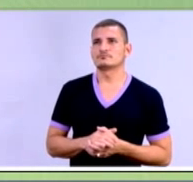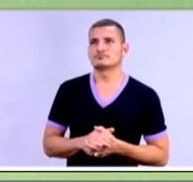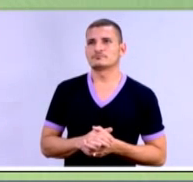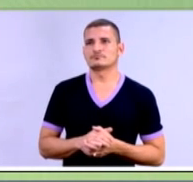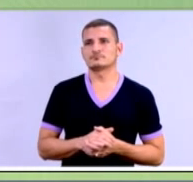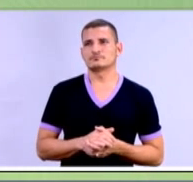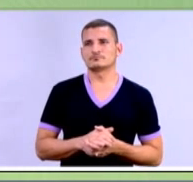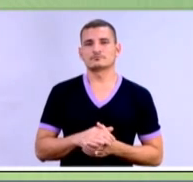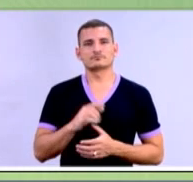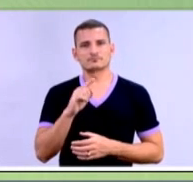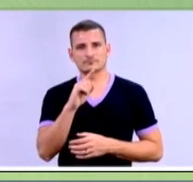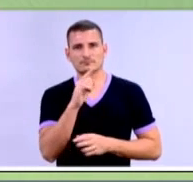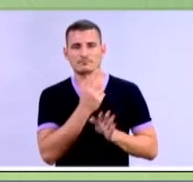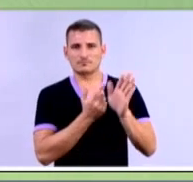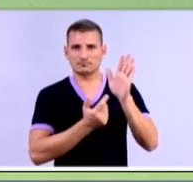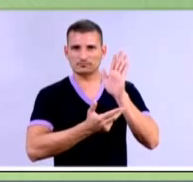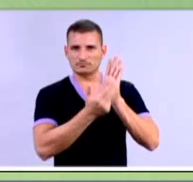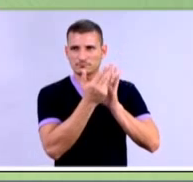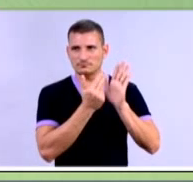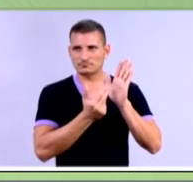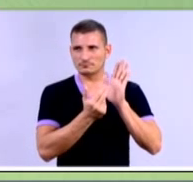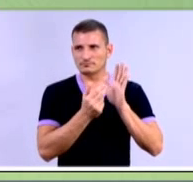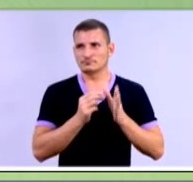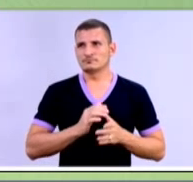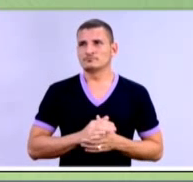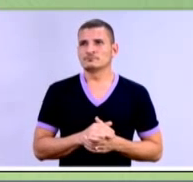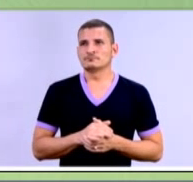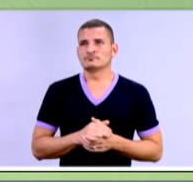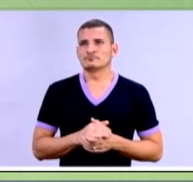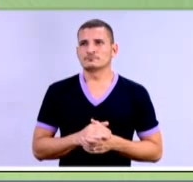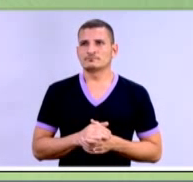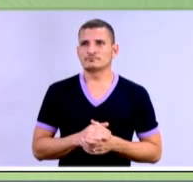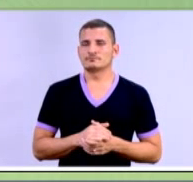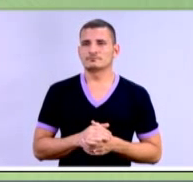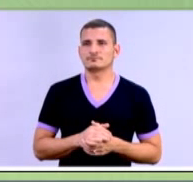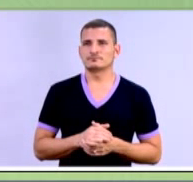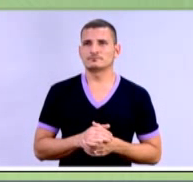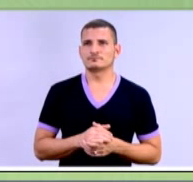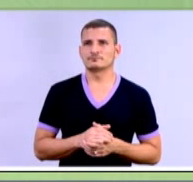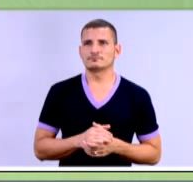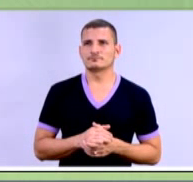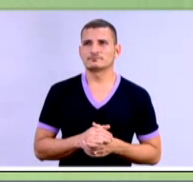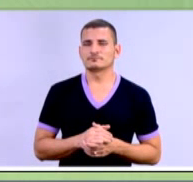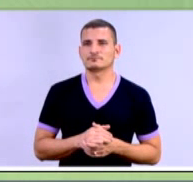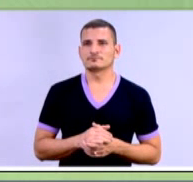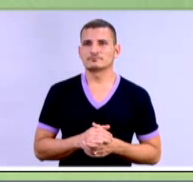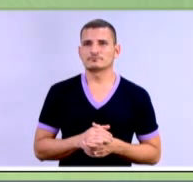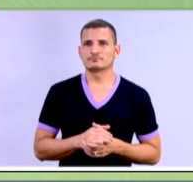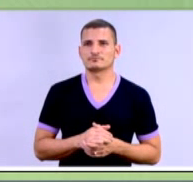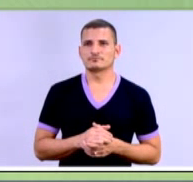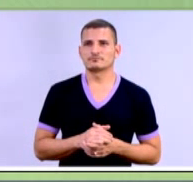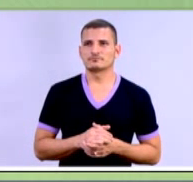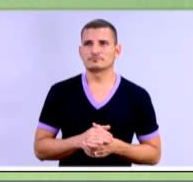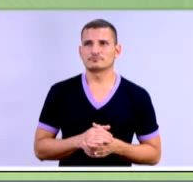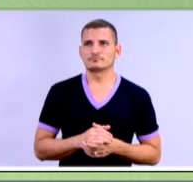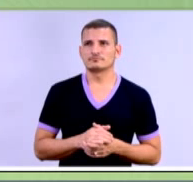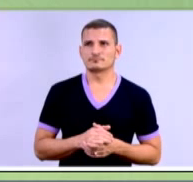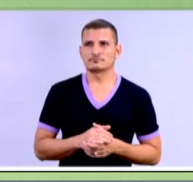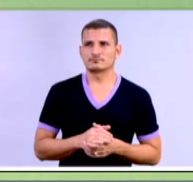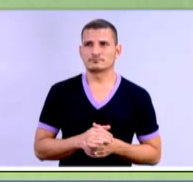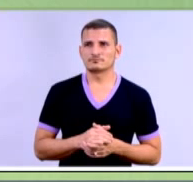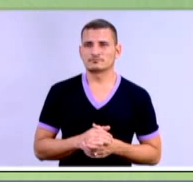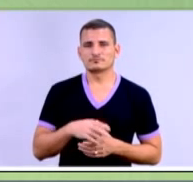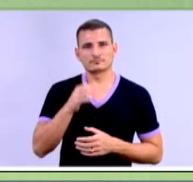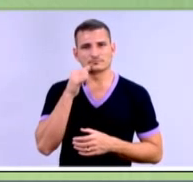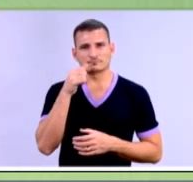Como nessa imagem aqui, a gente vai ver, então, o que acontece? Imagina, a energia está vindo